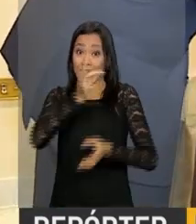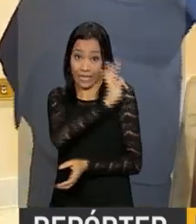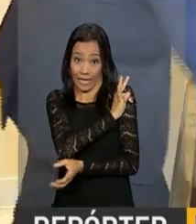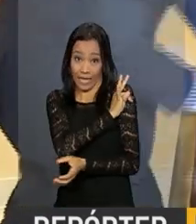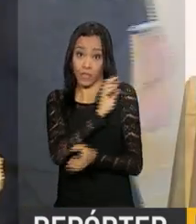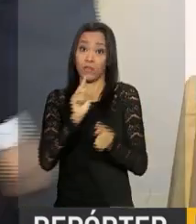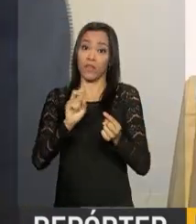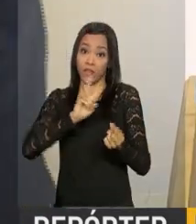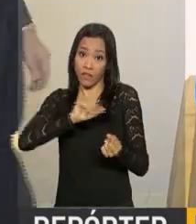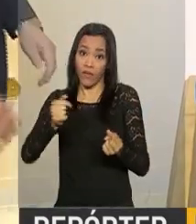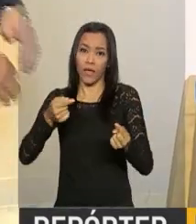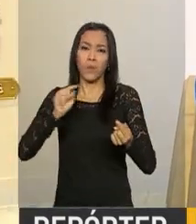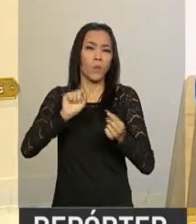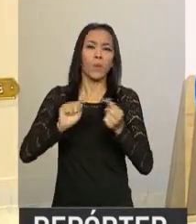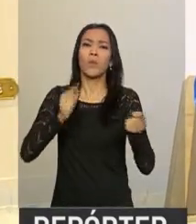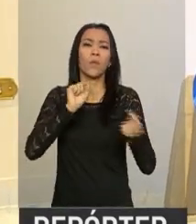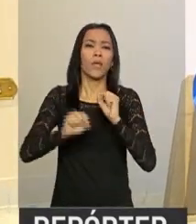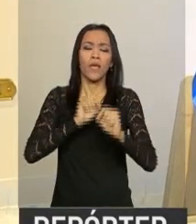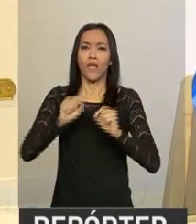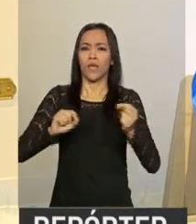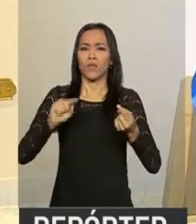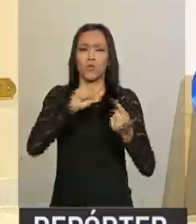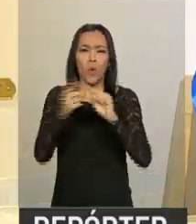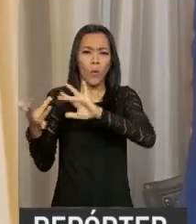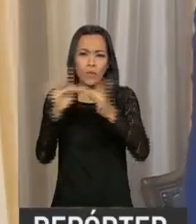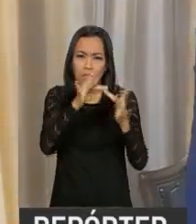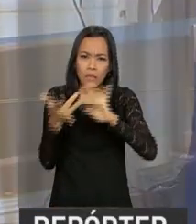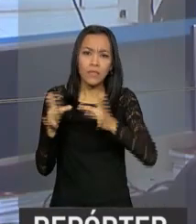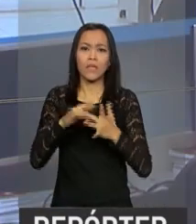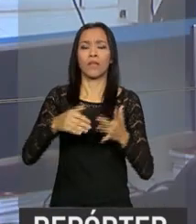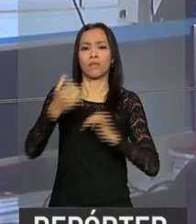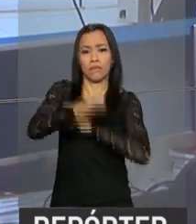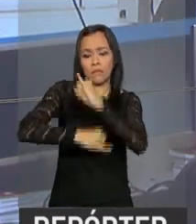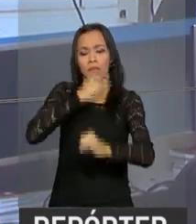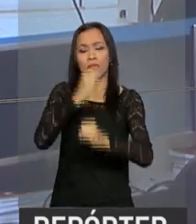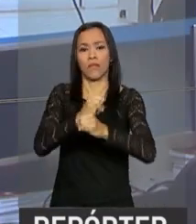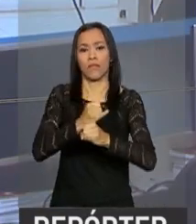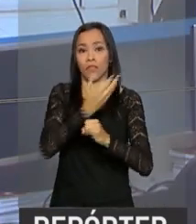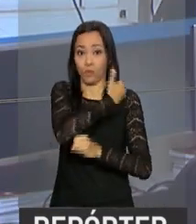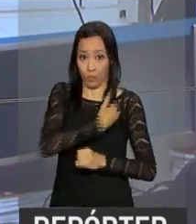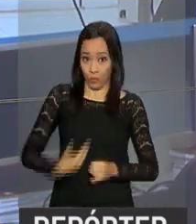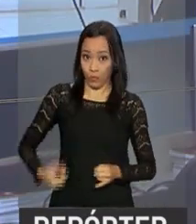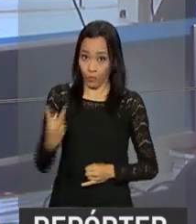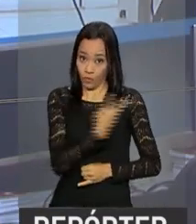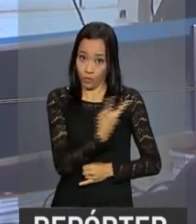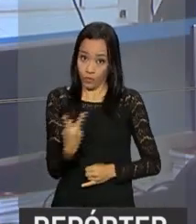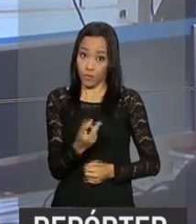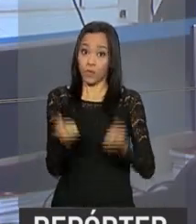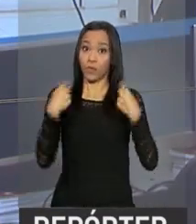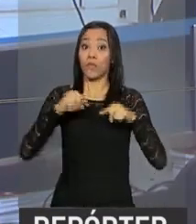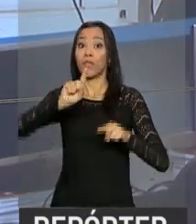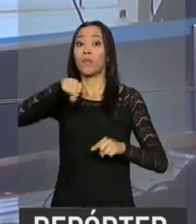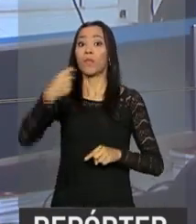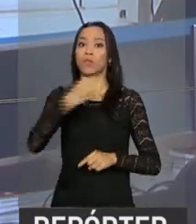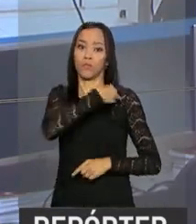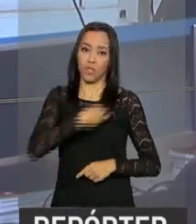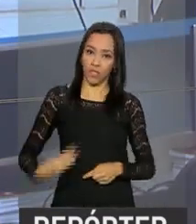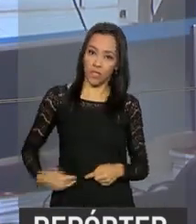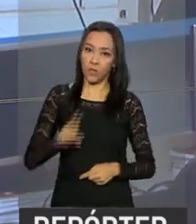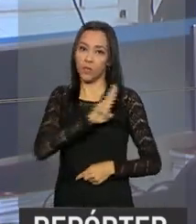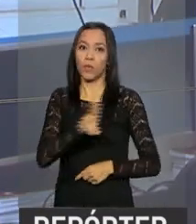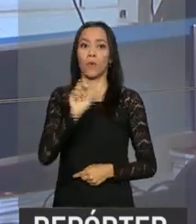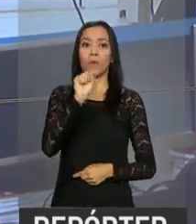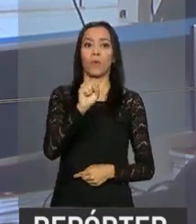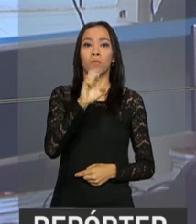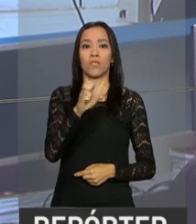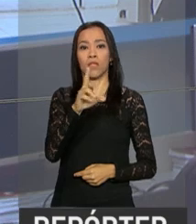a interconexão das redes públicas nacionais de banda larga. Depois da assinatura, o ministro das Relações Exteriores, José Serra,